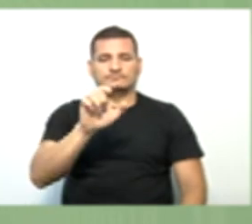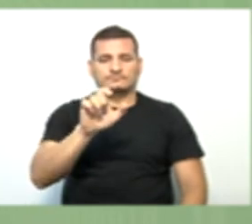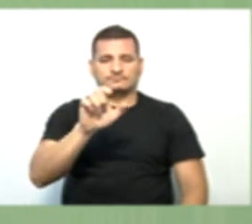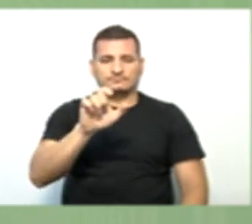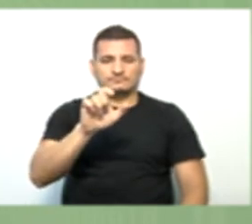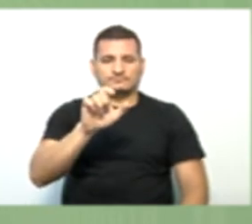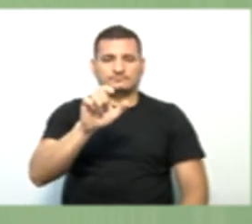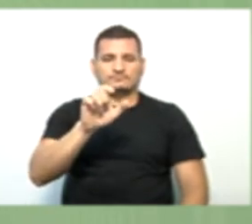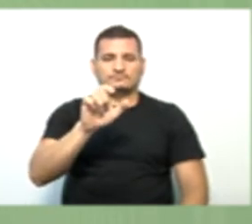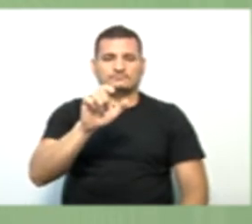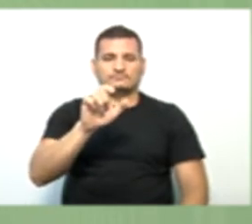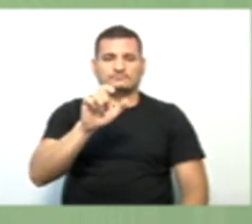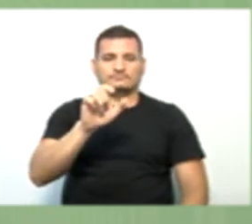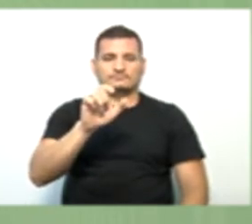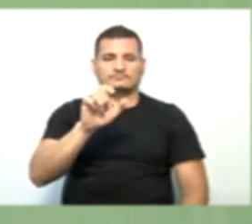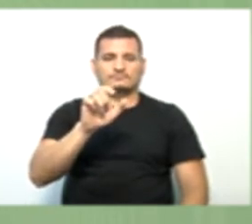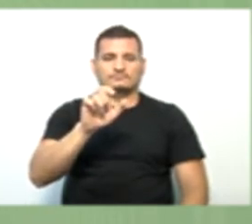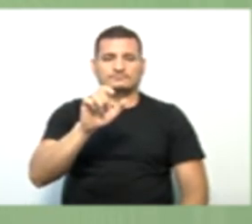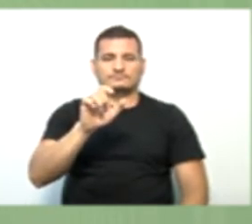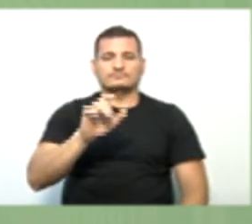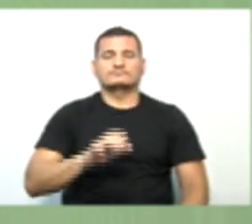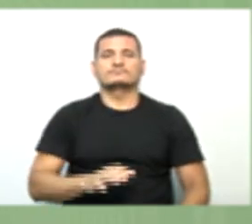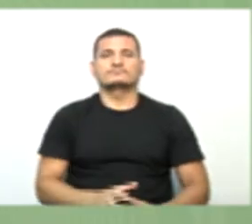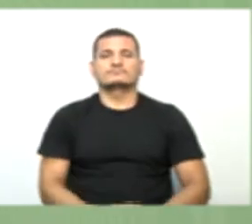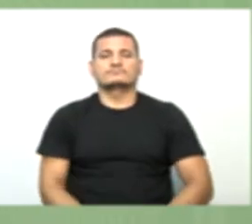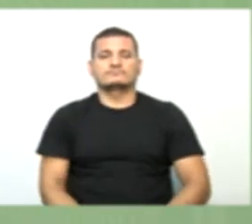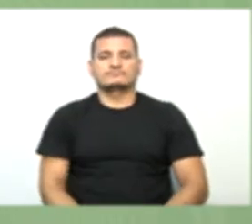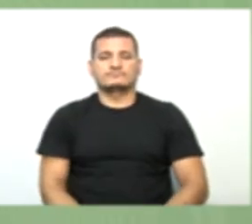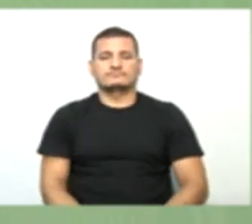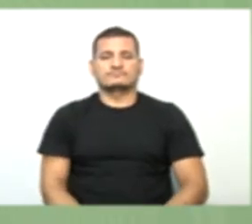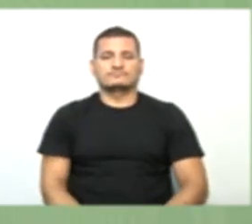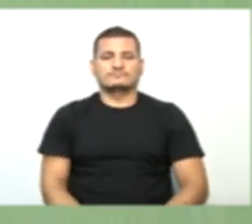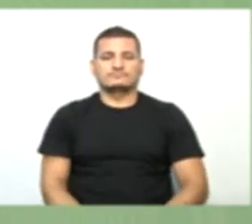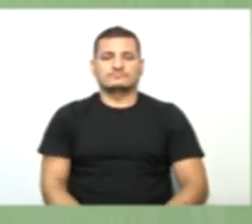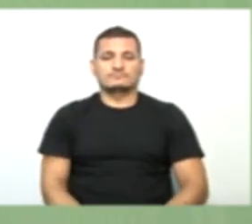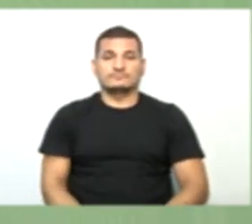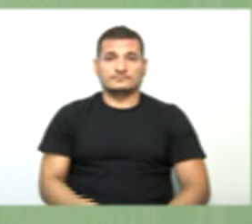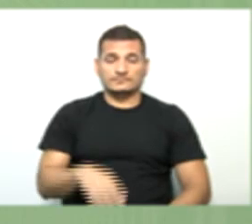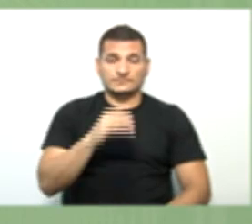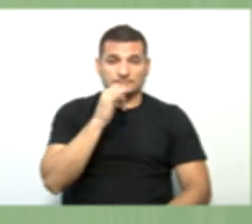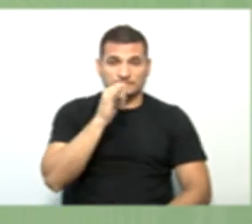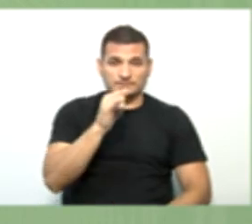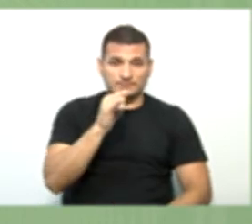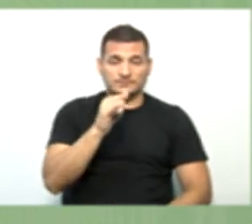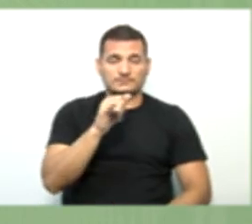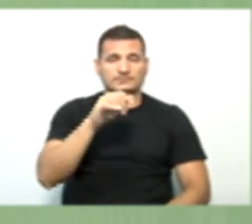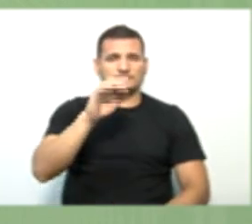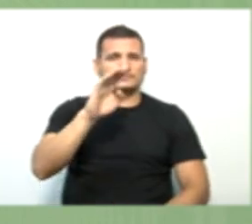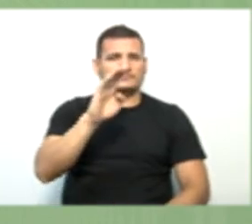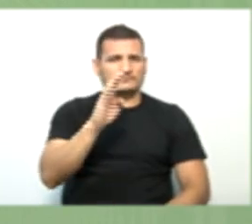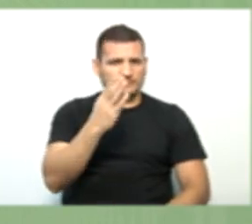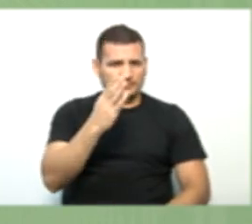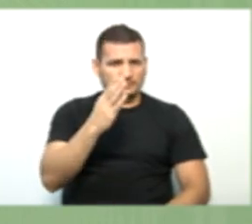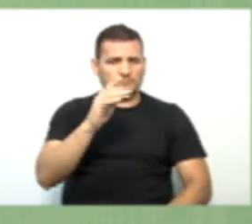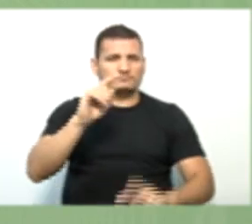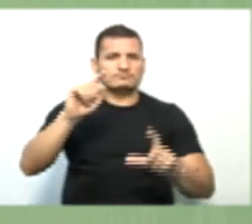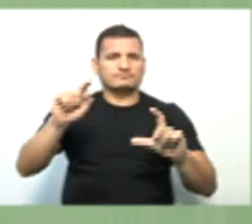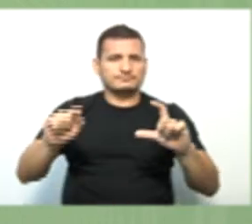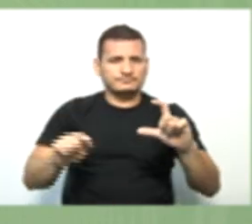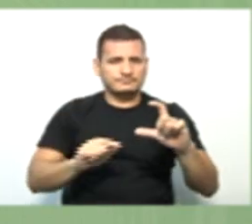ele fica nesse ciclo aqui, certo? No momento que essa condição se torna falsa, ele sai e vai